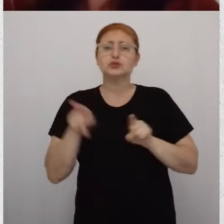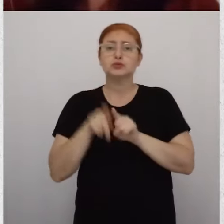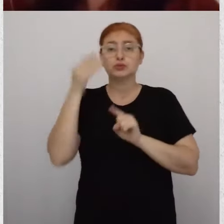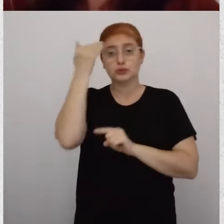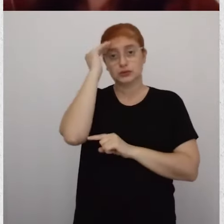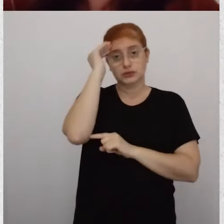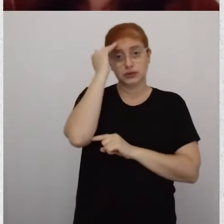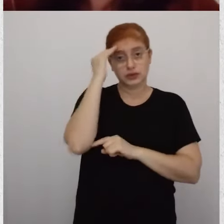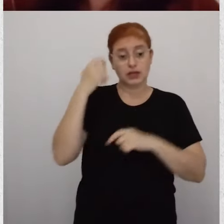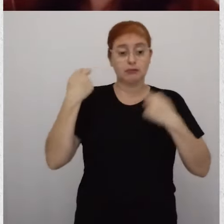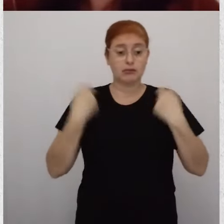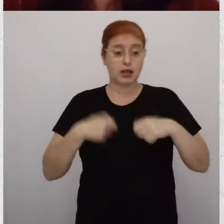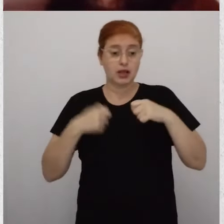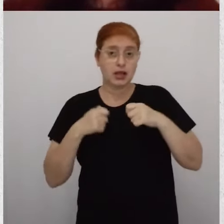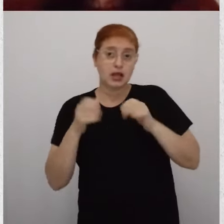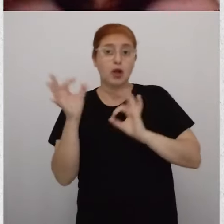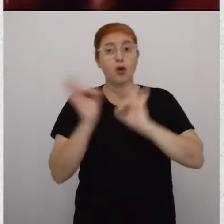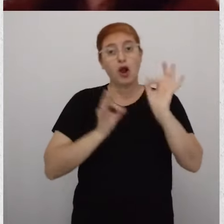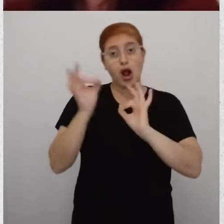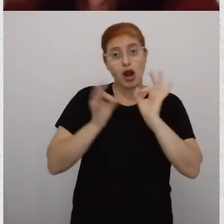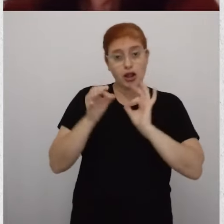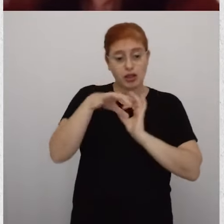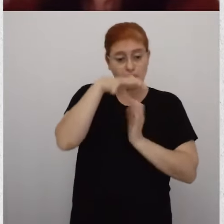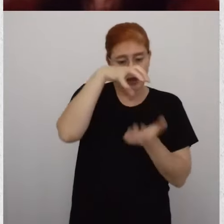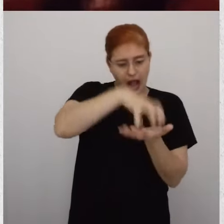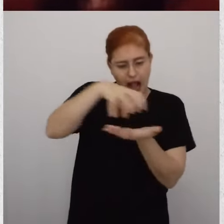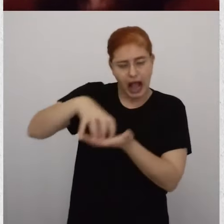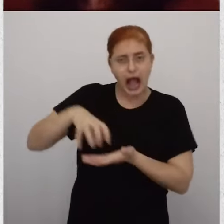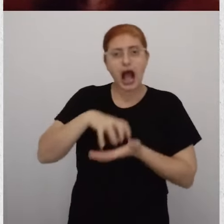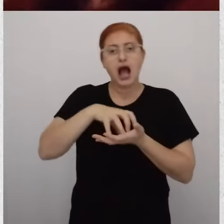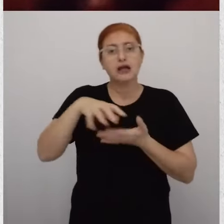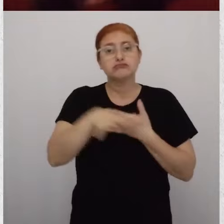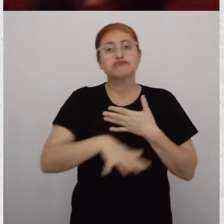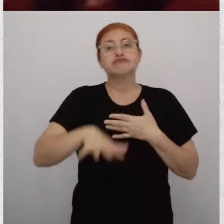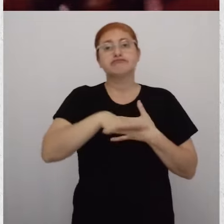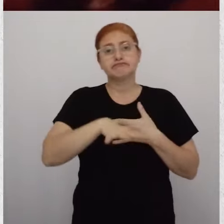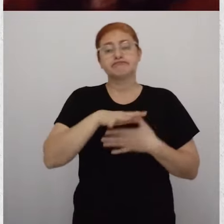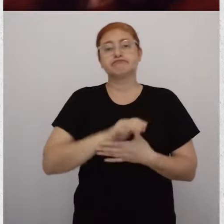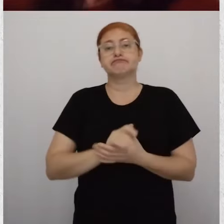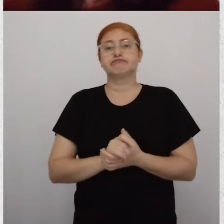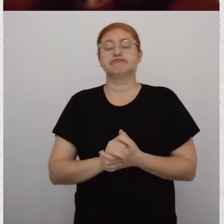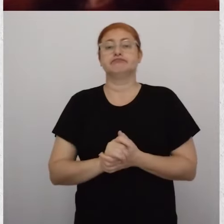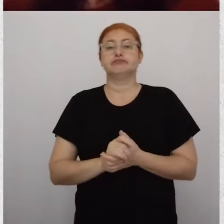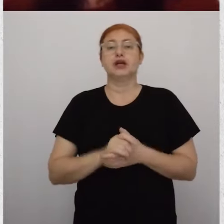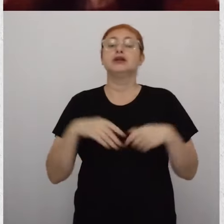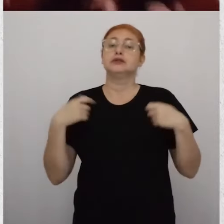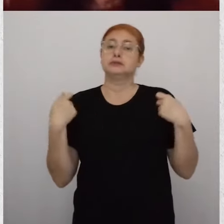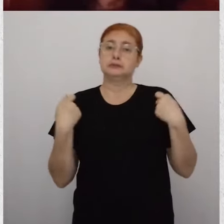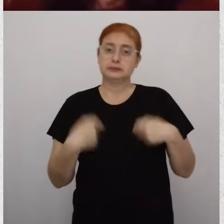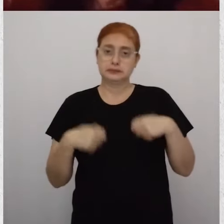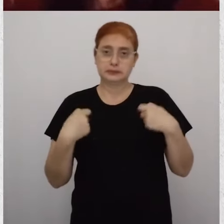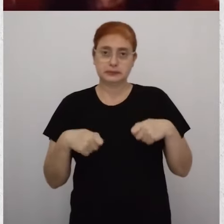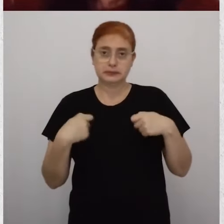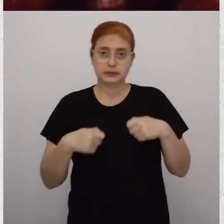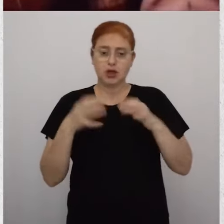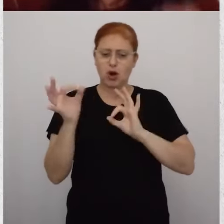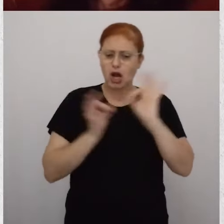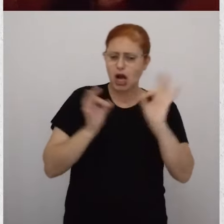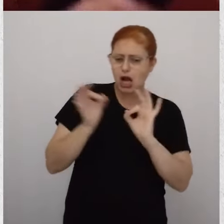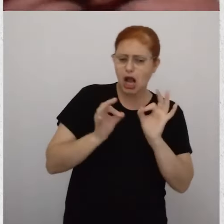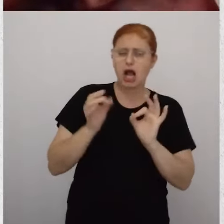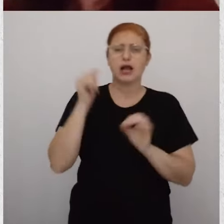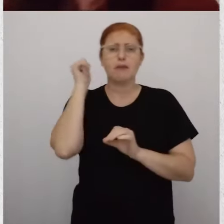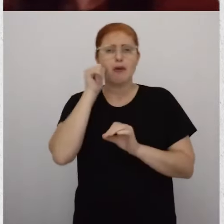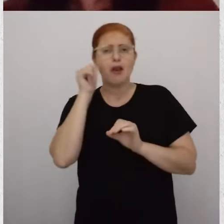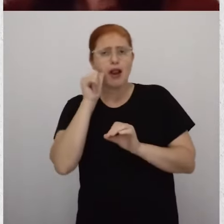a necessidade de auto-organização dos setores dentro desse campo. Então, assim, da necessidade de auto-organização das mulheres